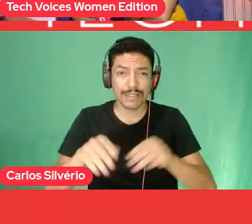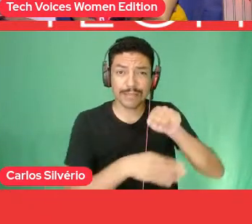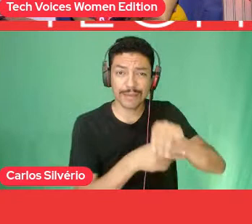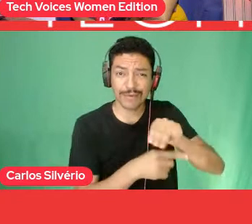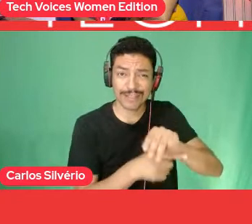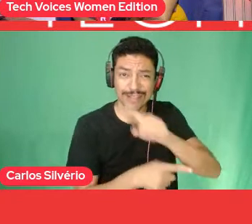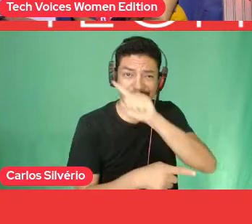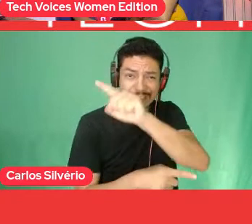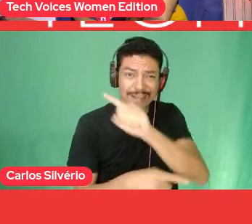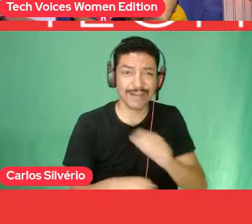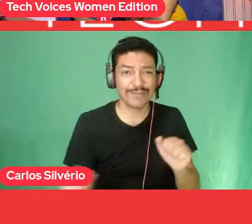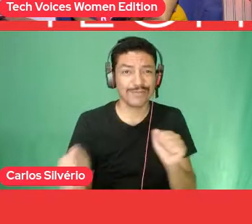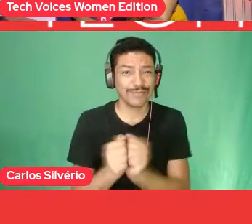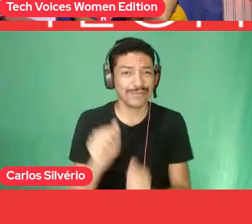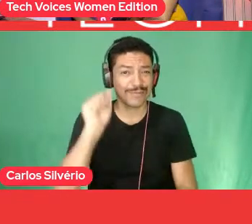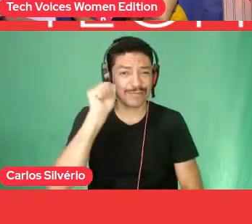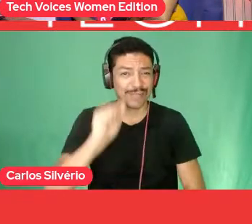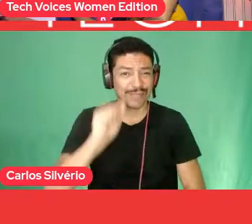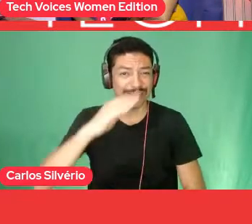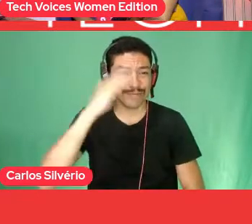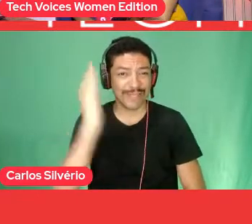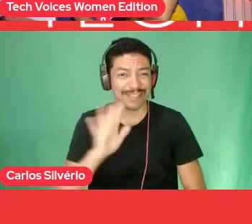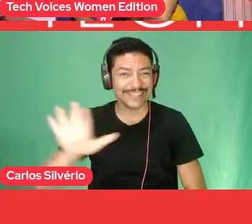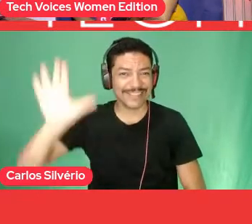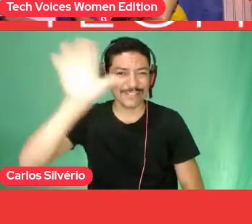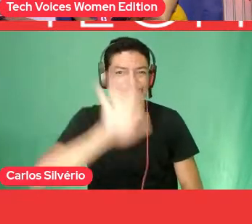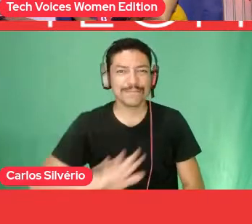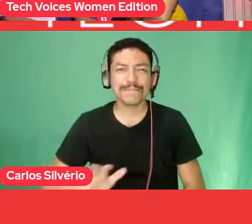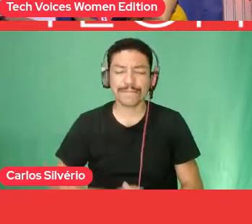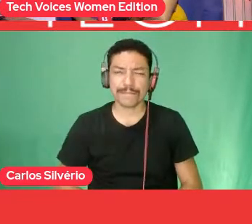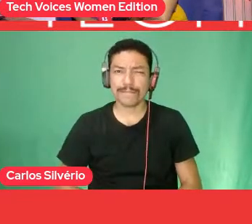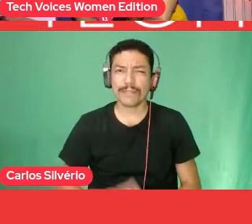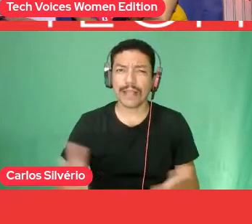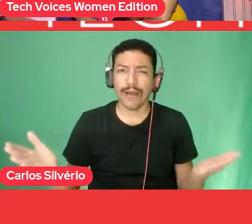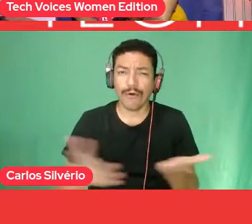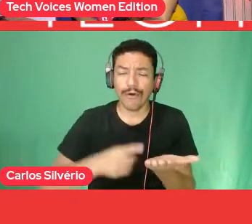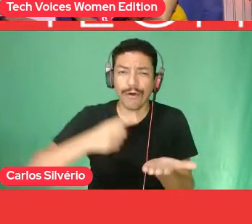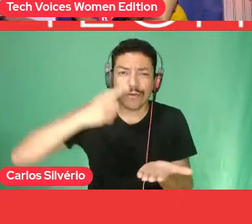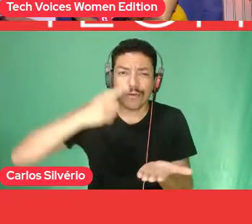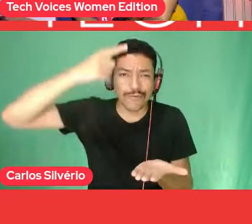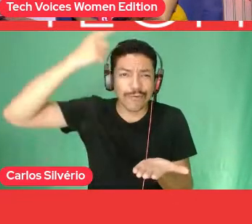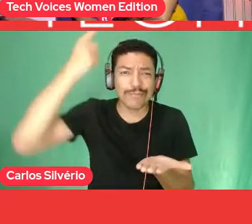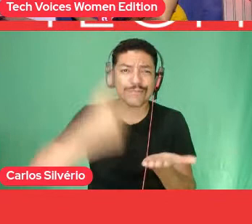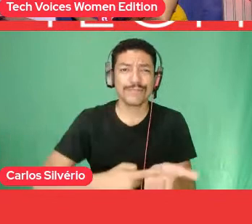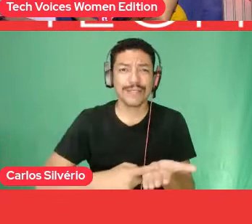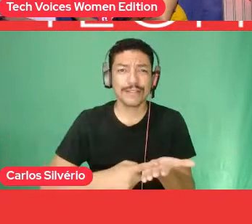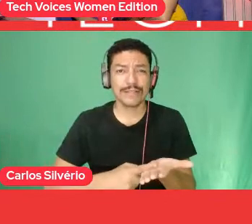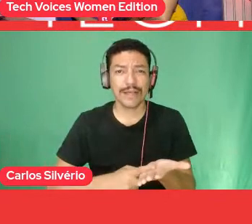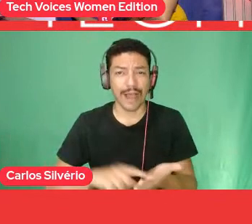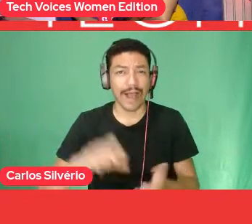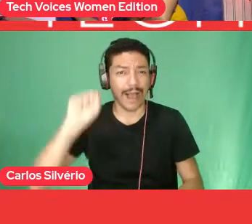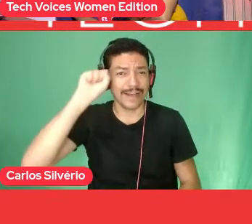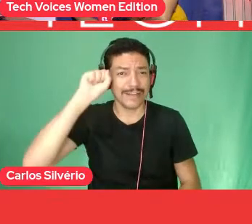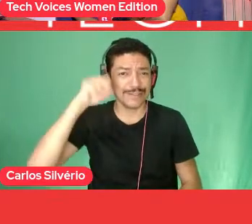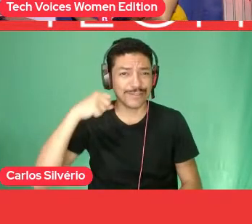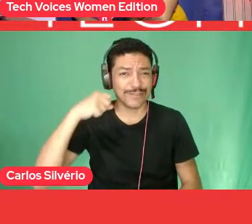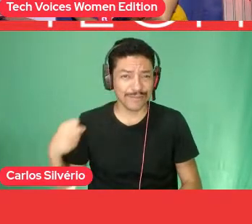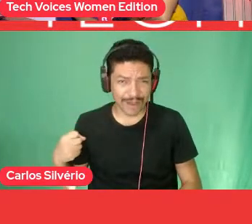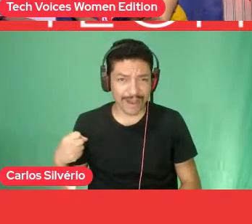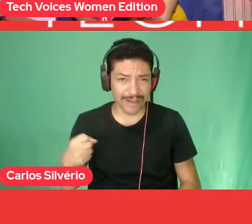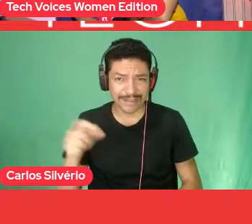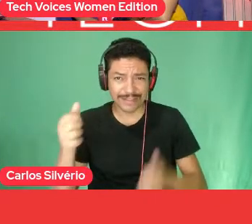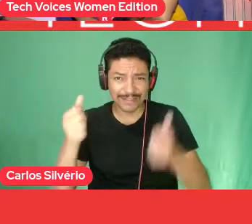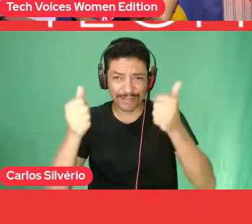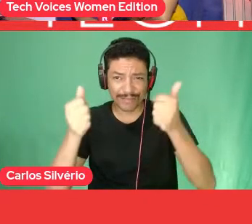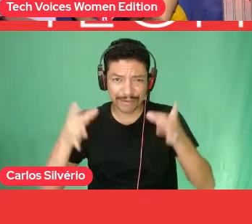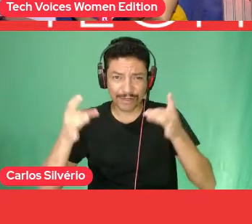Bom, e temos um compromisso, a Sil vai detalhar um pouco mais, mas assinamos um compromisso público de equidade